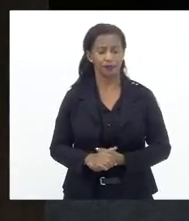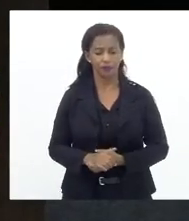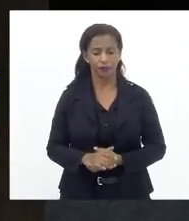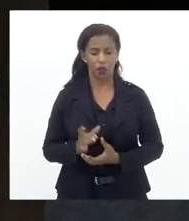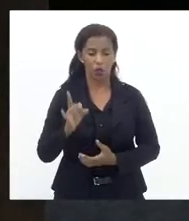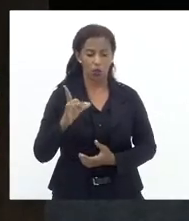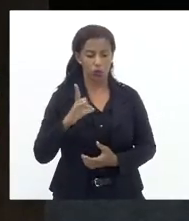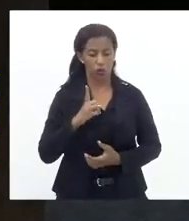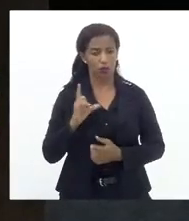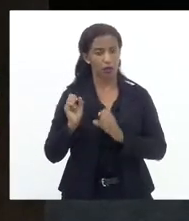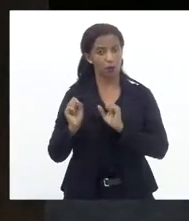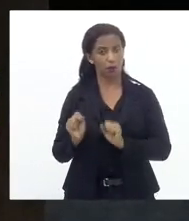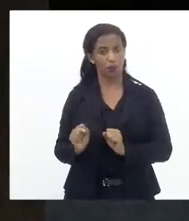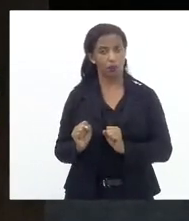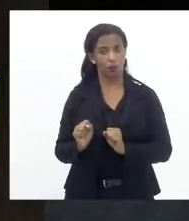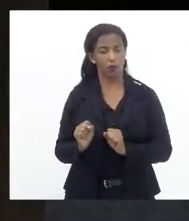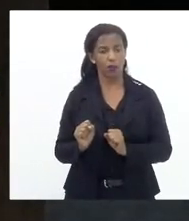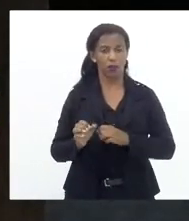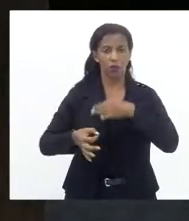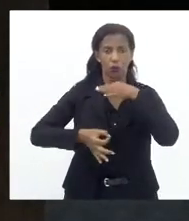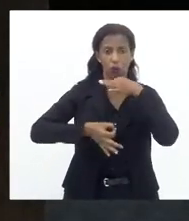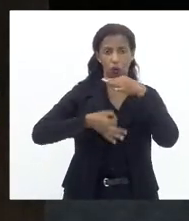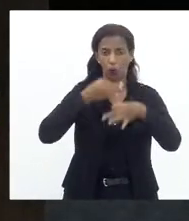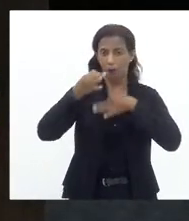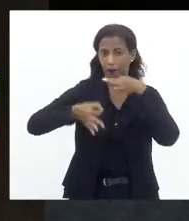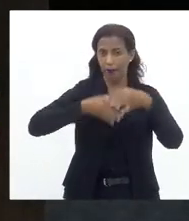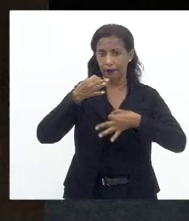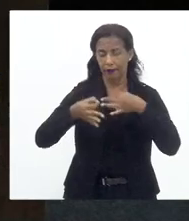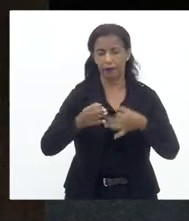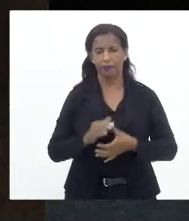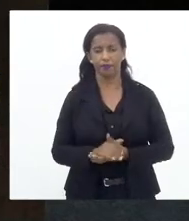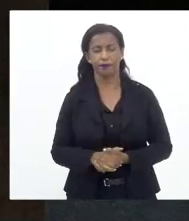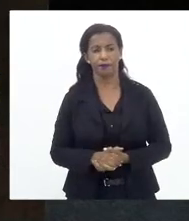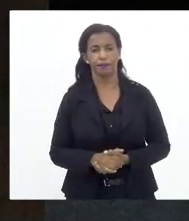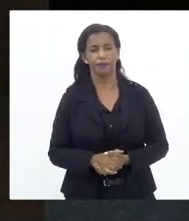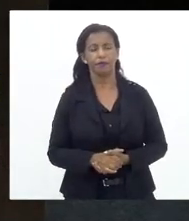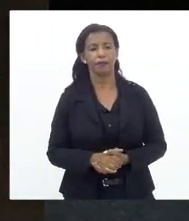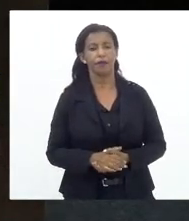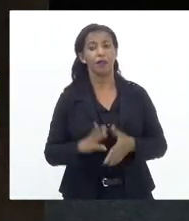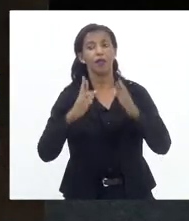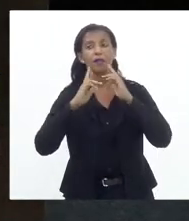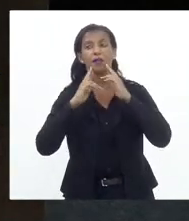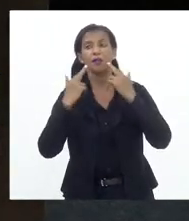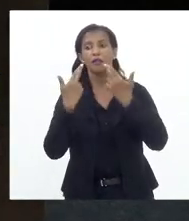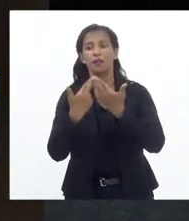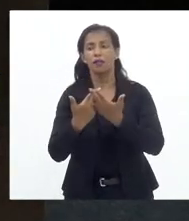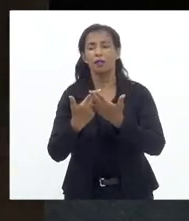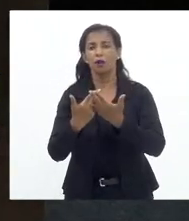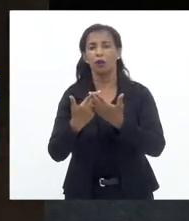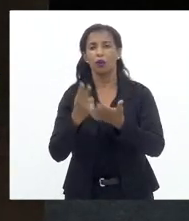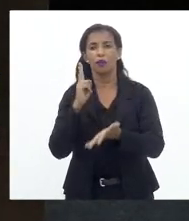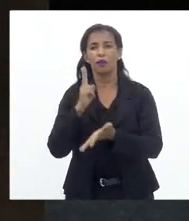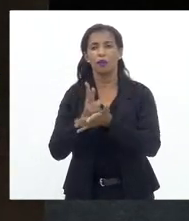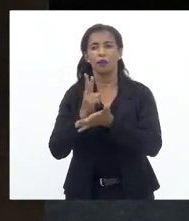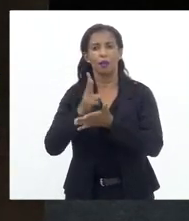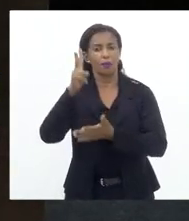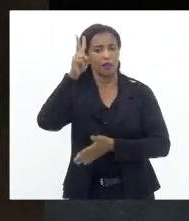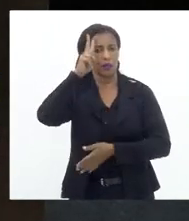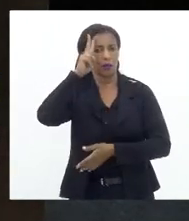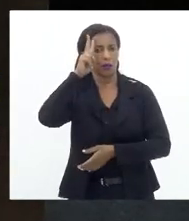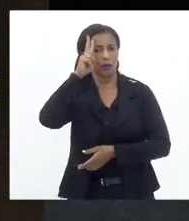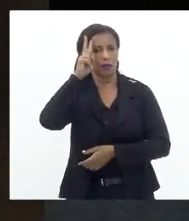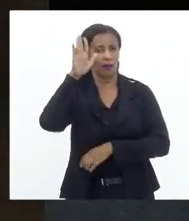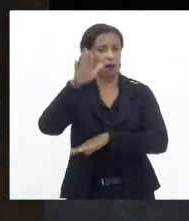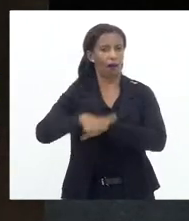tem poder indicativo sugestivo na se reúne todas as segundas-feiras às